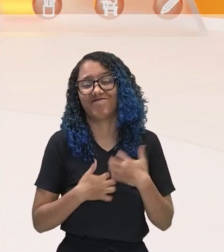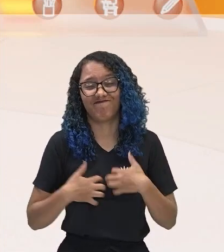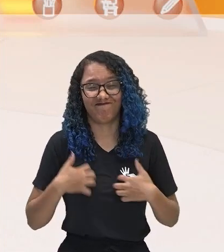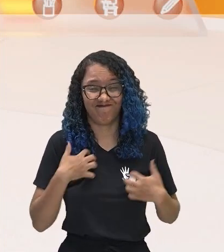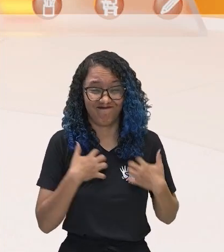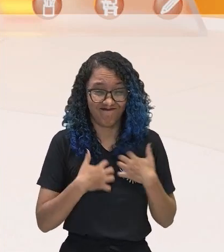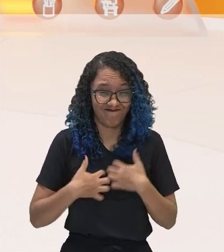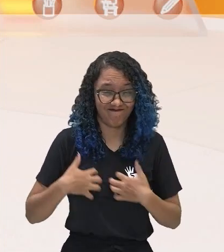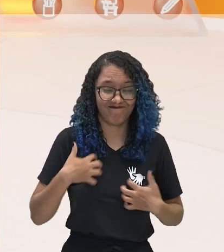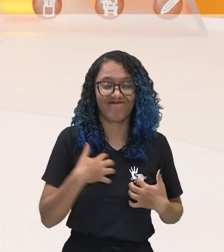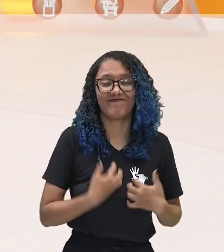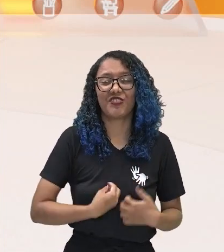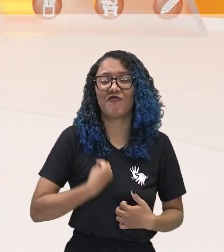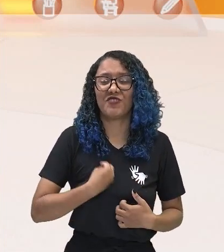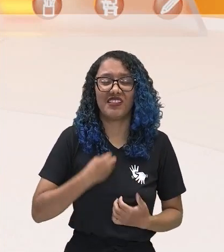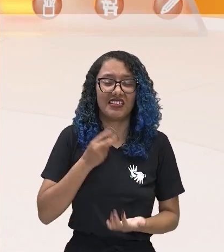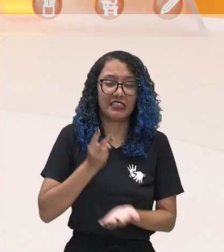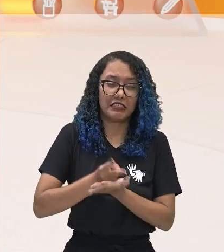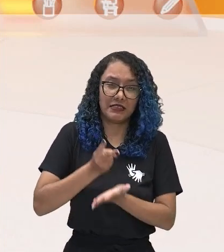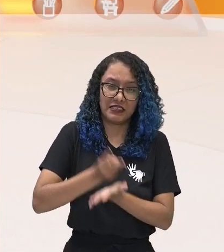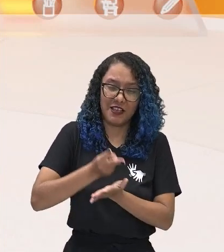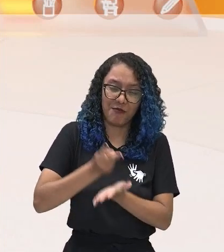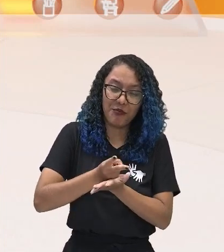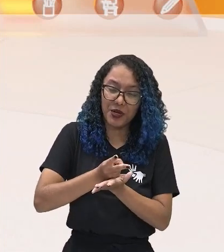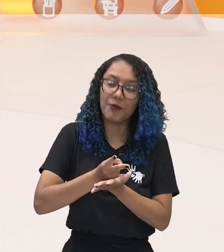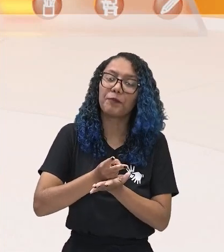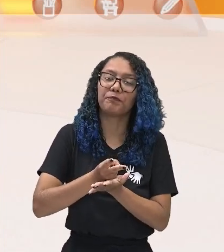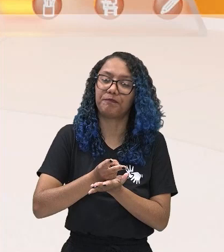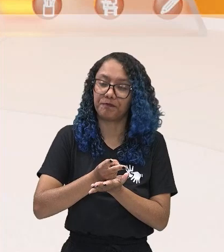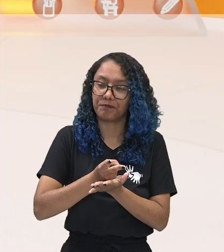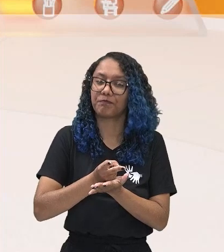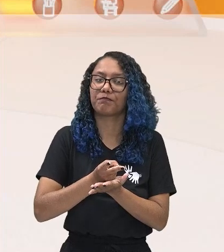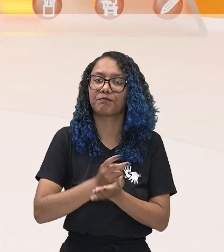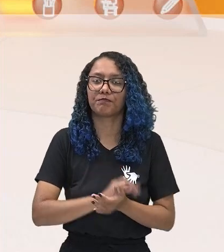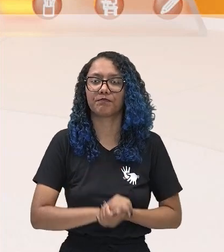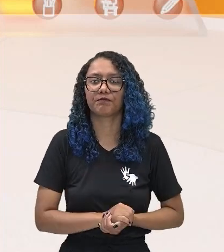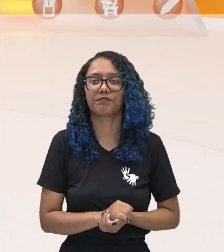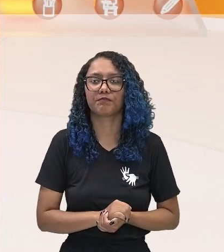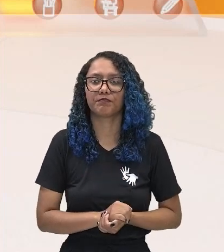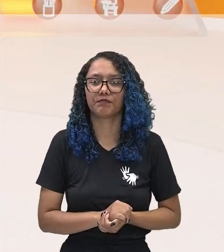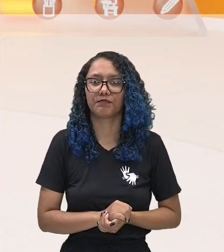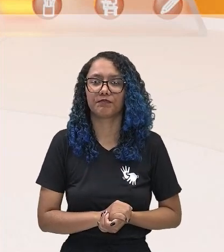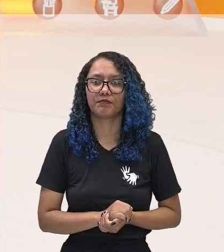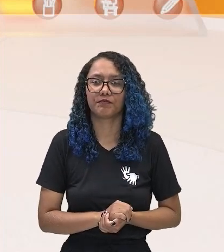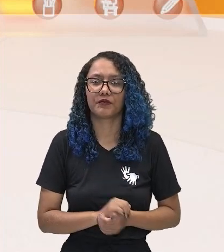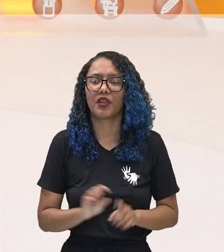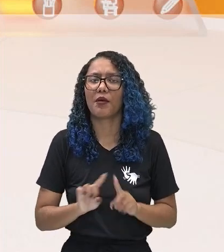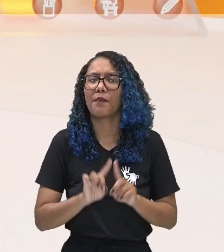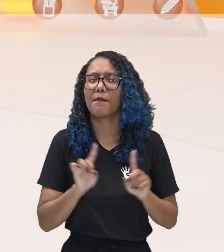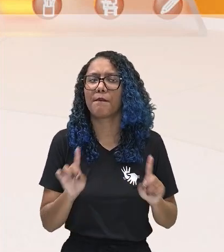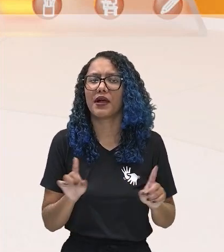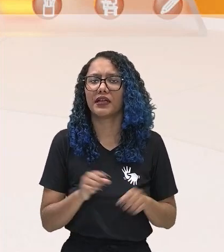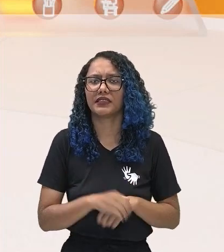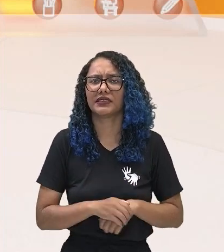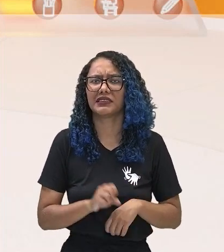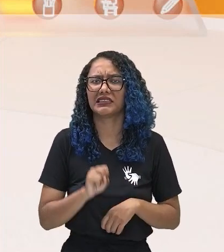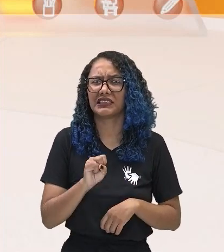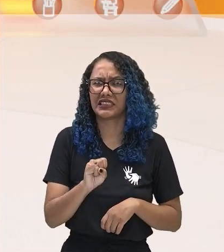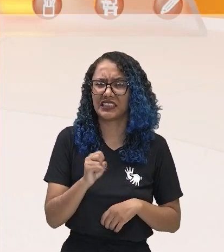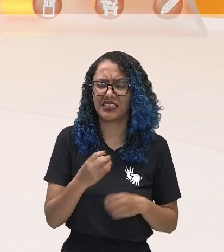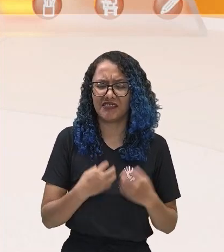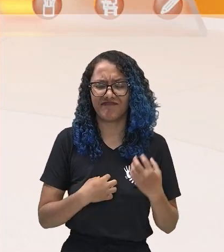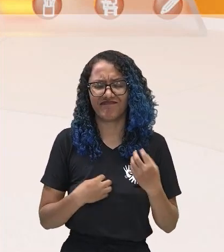existencial. Constantemente nós estamos angustiados. Professor, se eu vivo numa eterna angústia, então